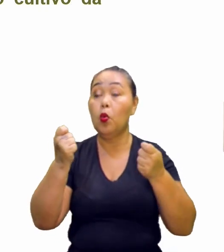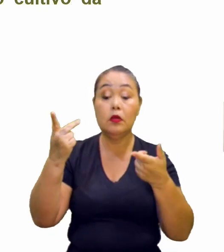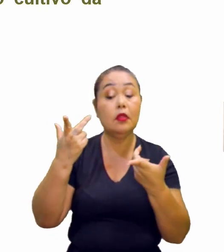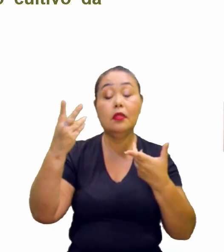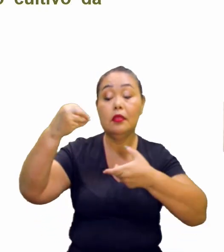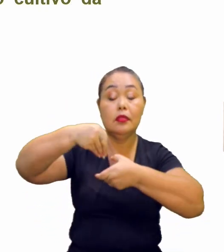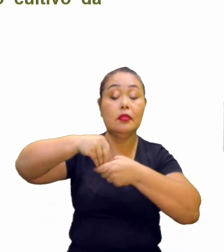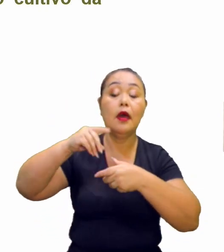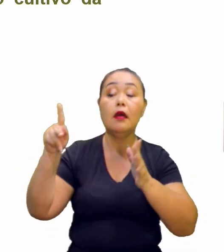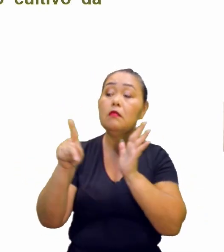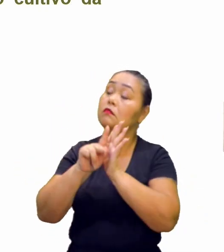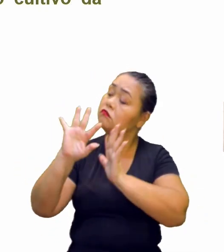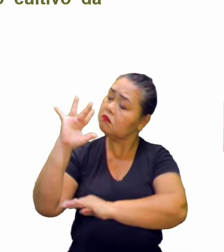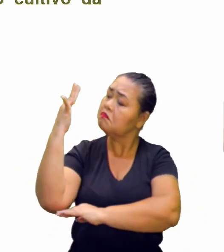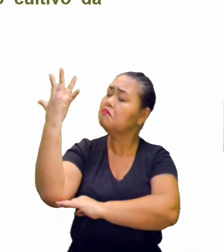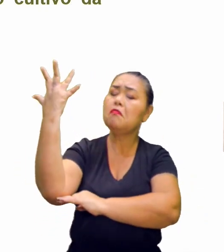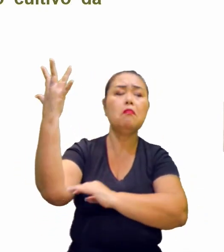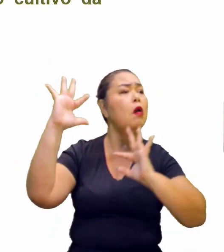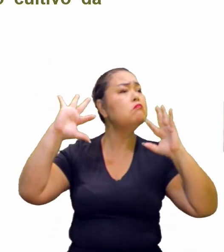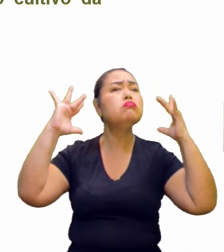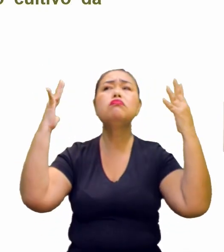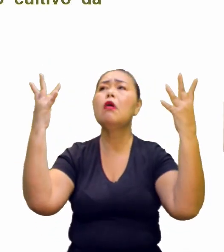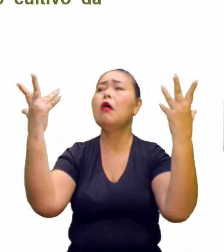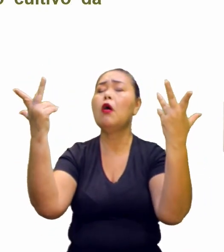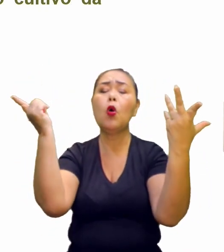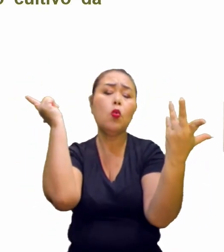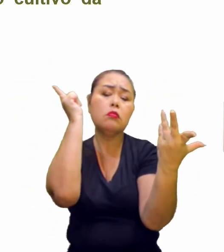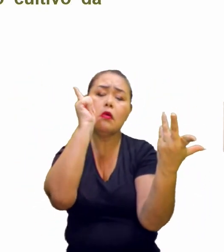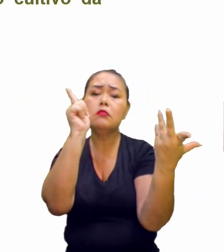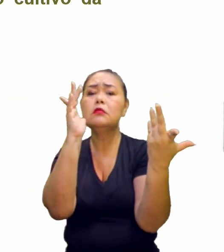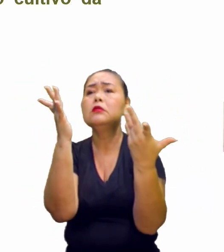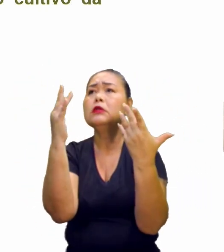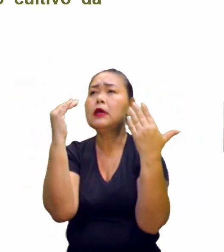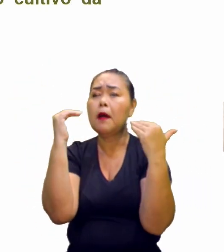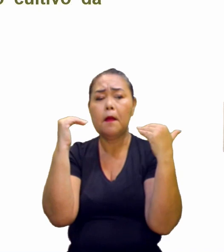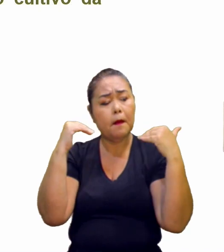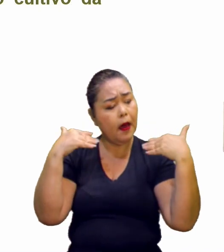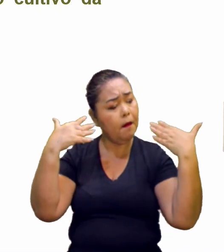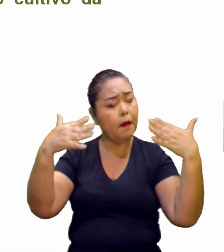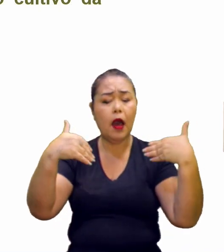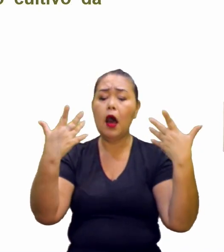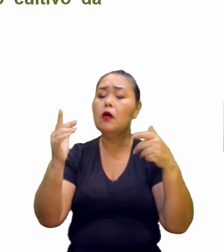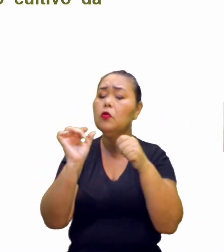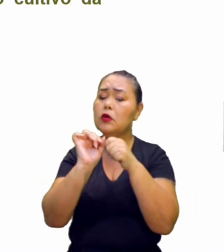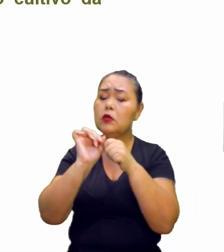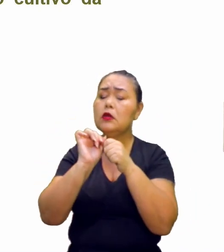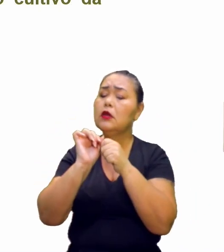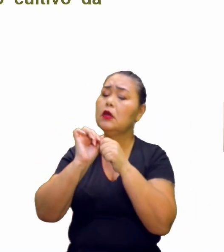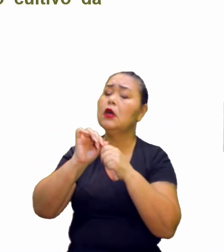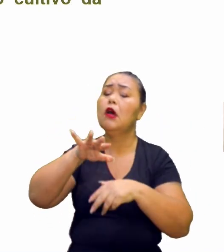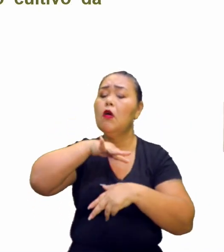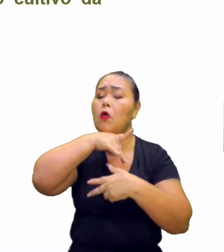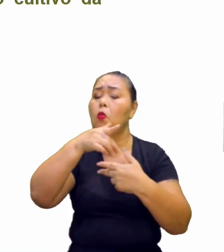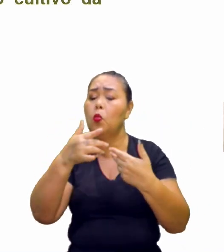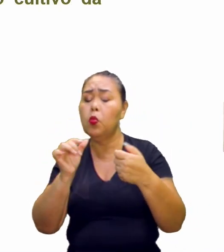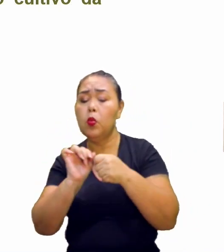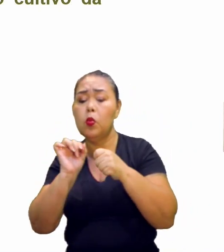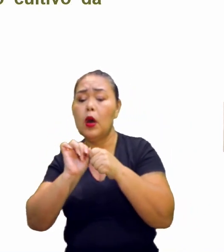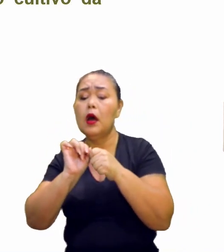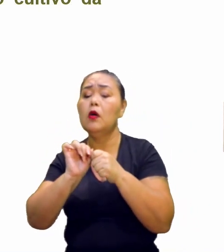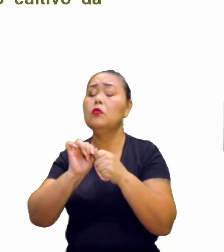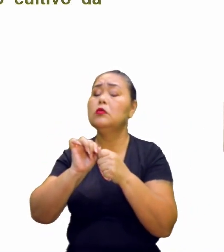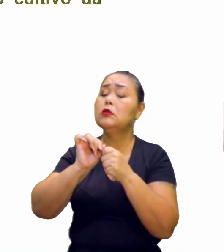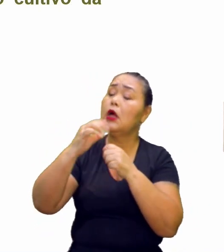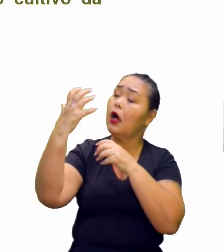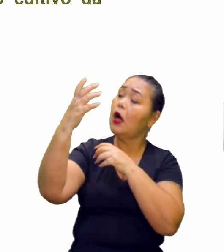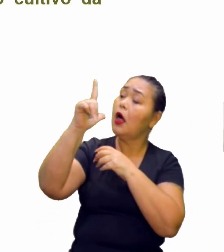dela, porque ela consegue muito bem obter a sua dinâmica entre fauna, solo, vegetal, clima